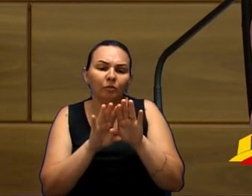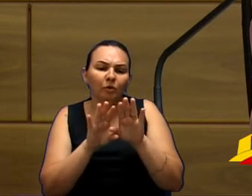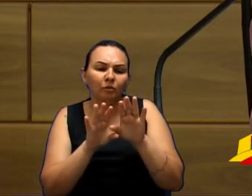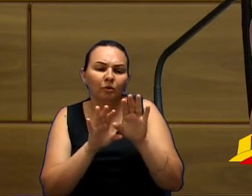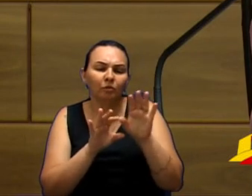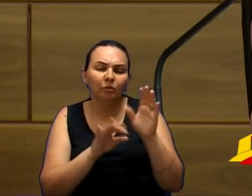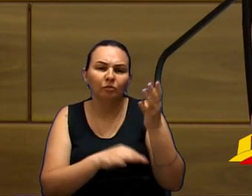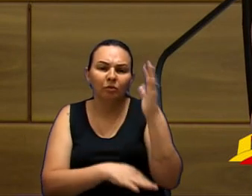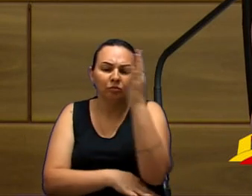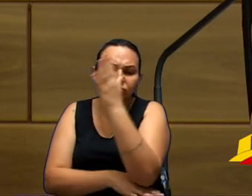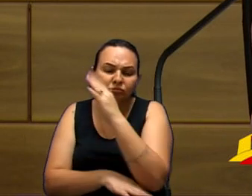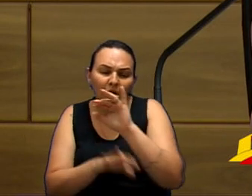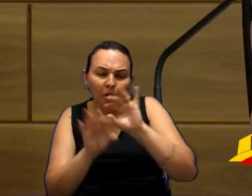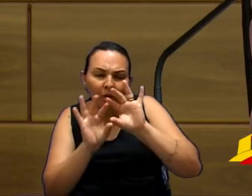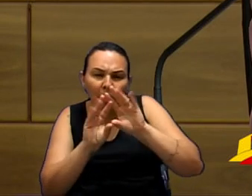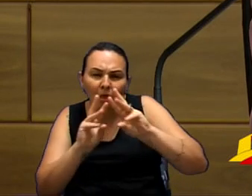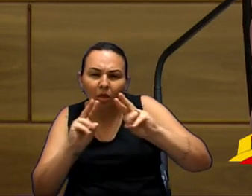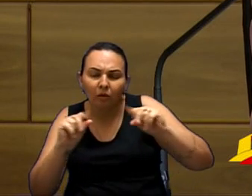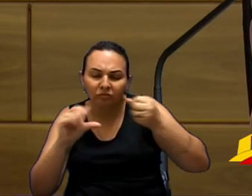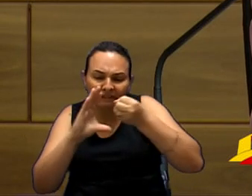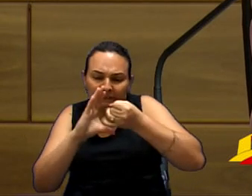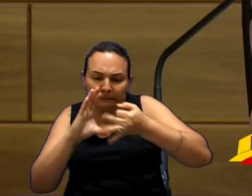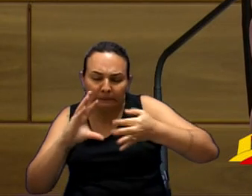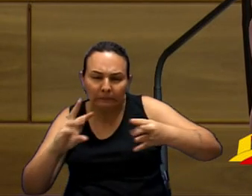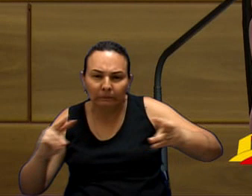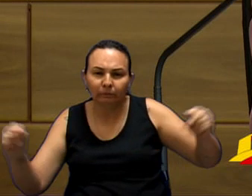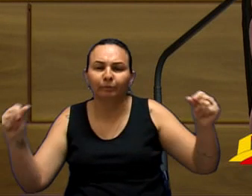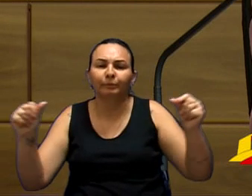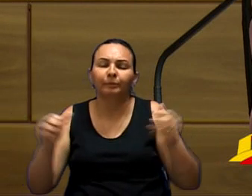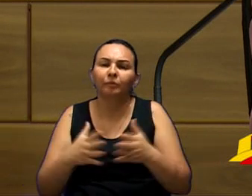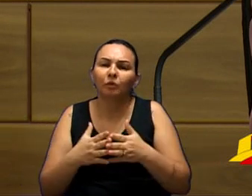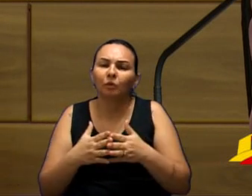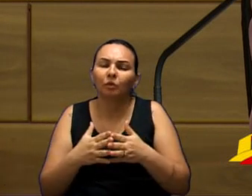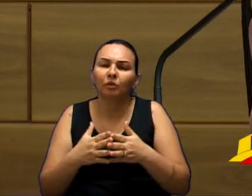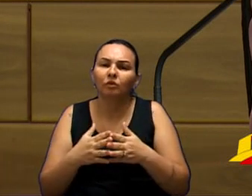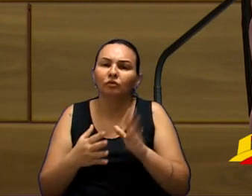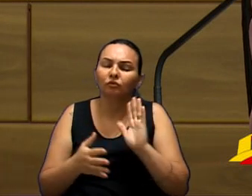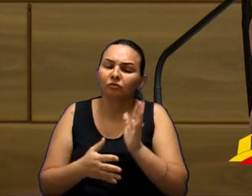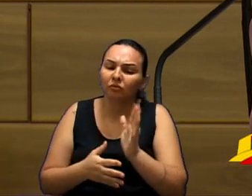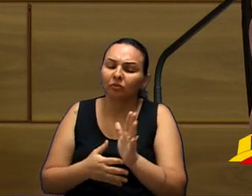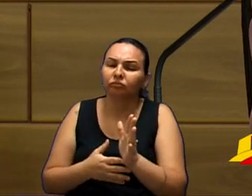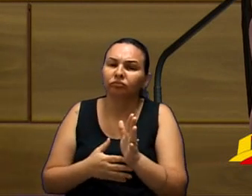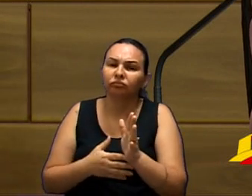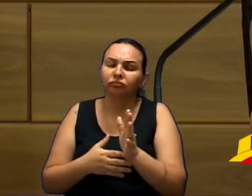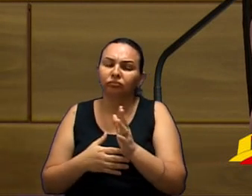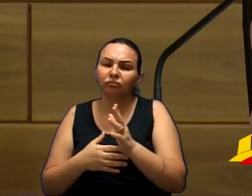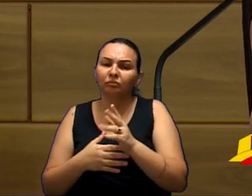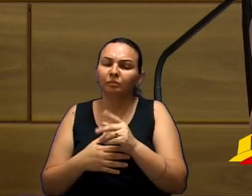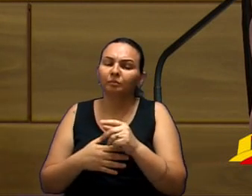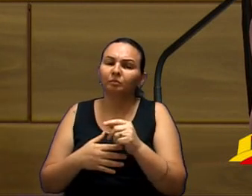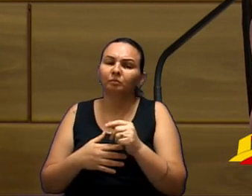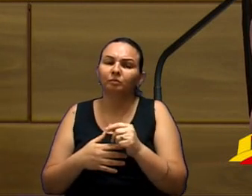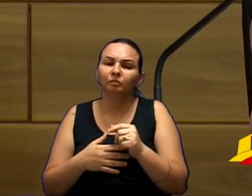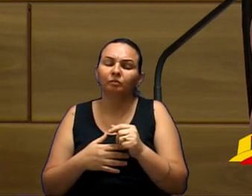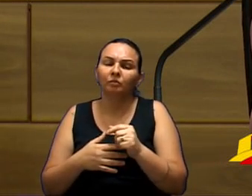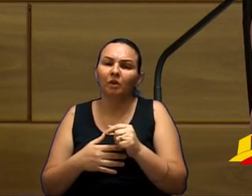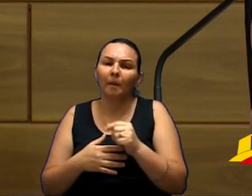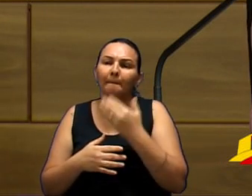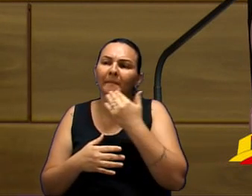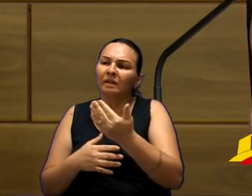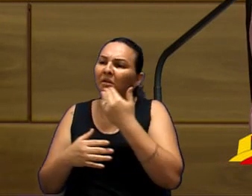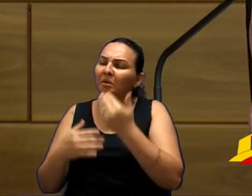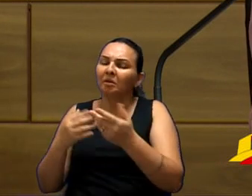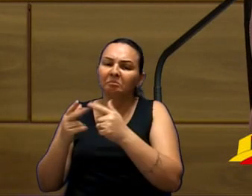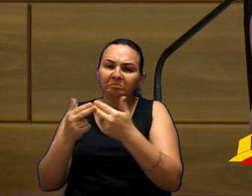das áreas de preservação permanente isso tem sido recorrente pedidos na semana e nós temos o o quanto mais